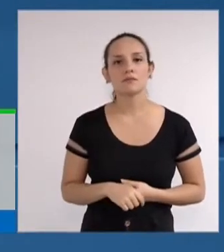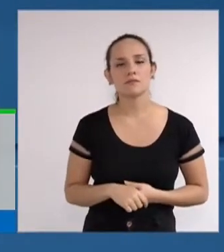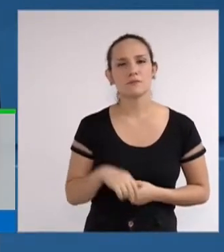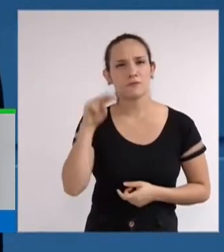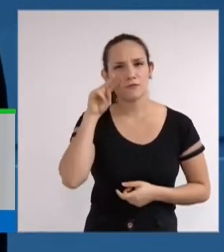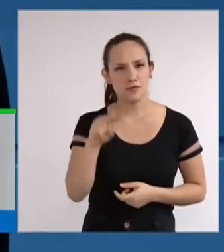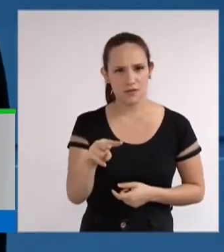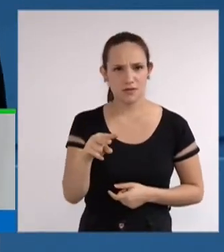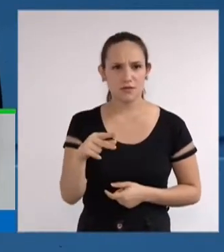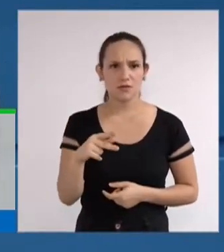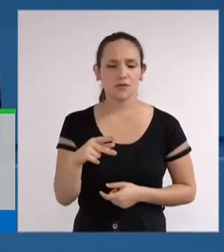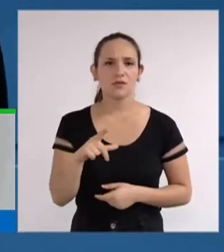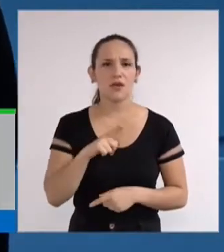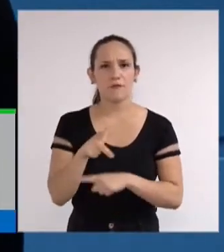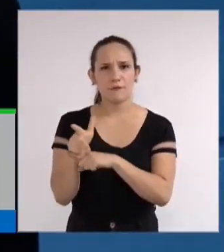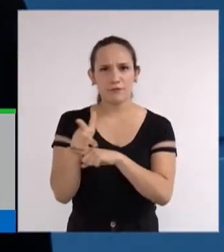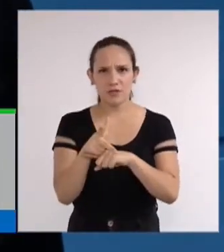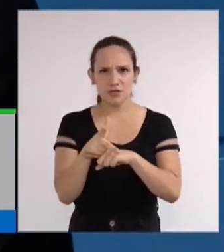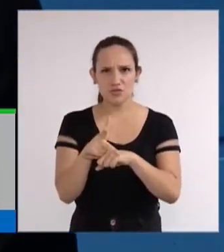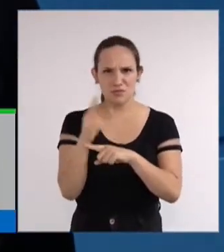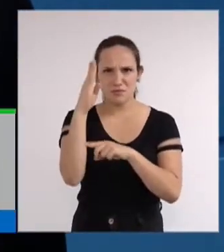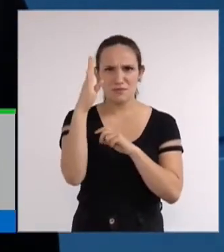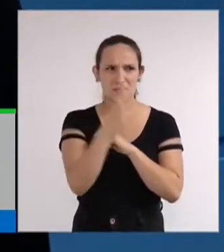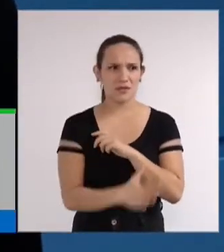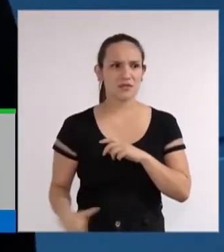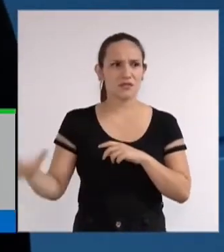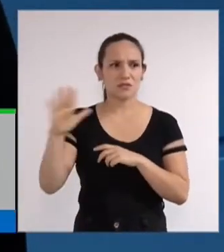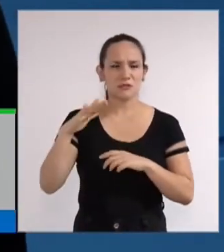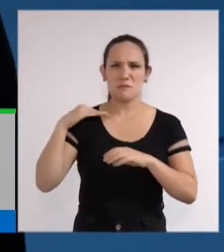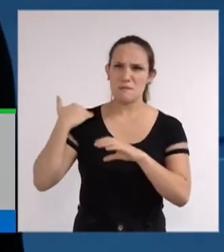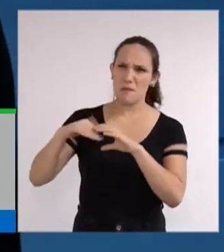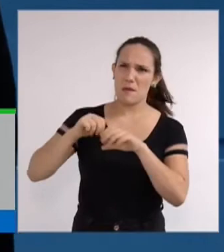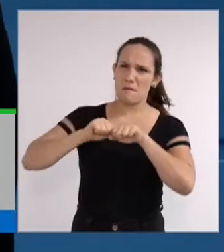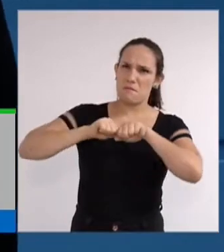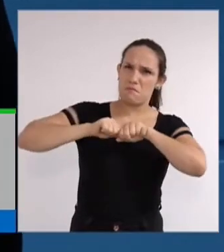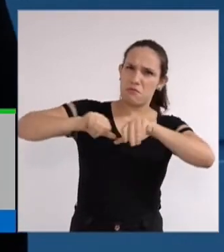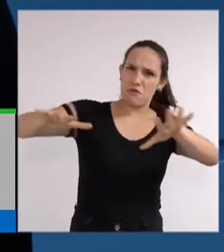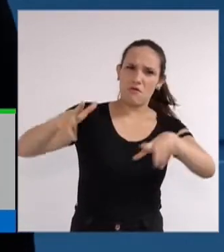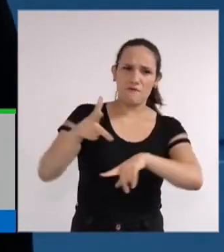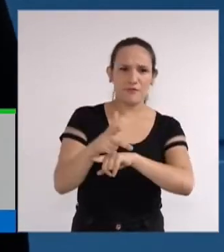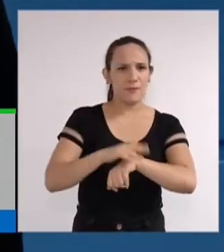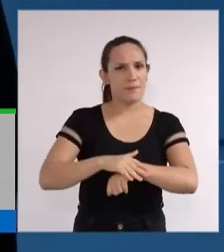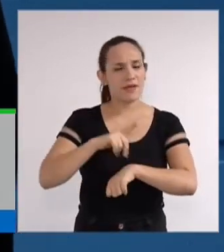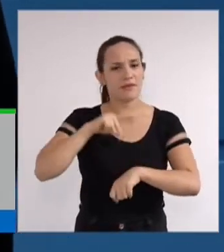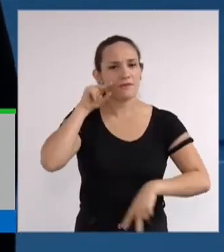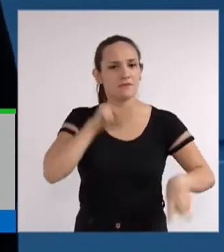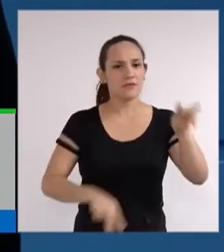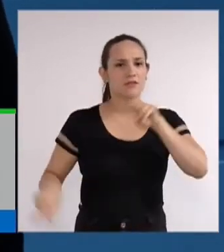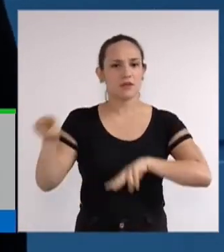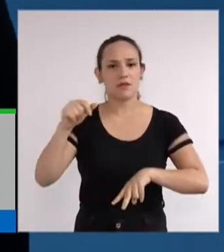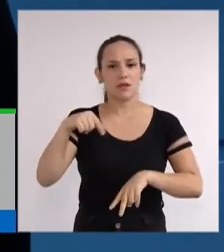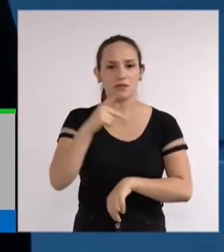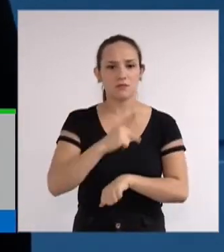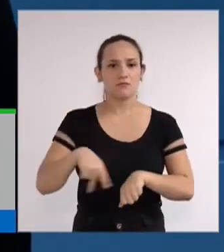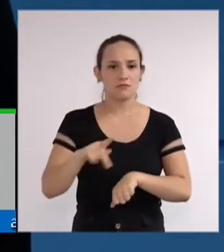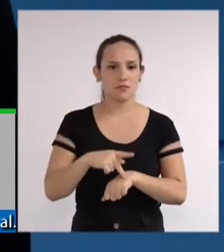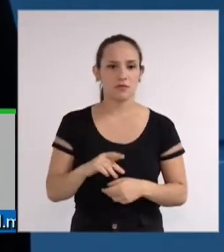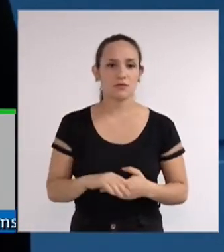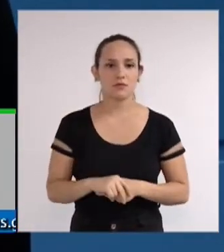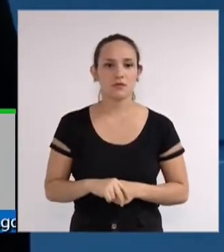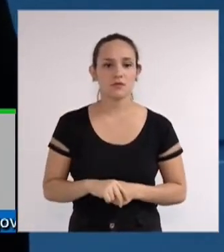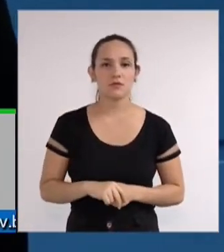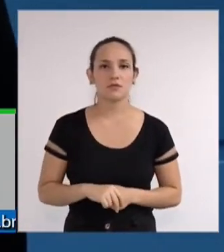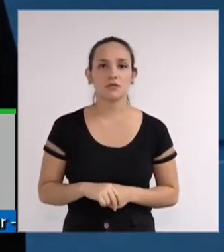vídeo que circulou o Brasil inteiro, foi um dos vídeos mais vistos no nosso país,